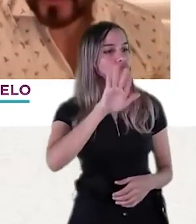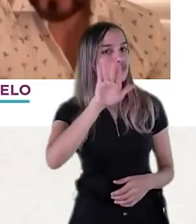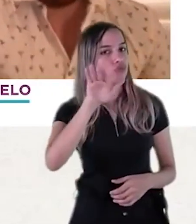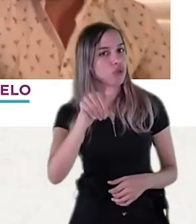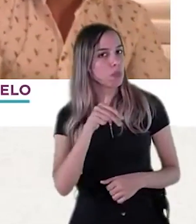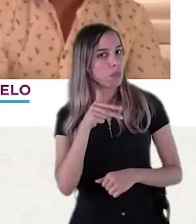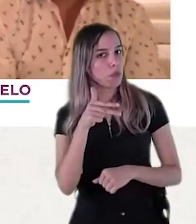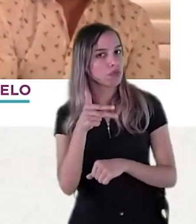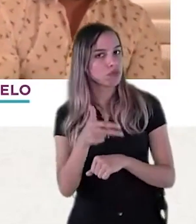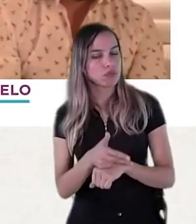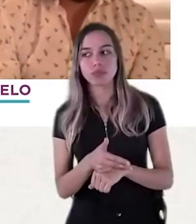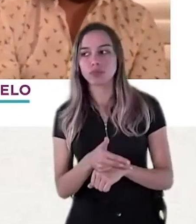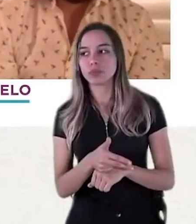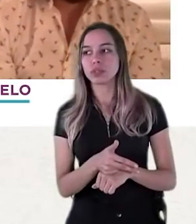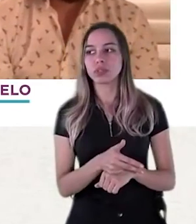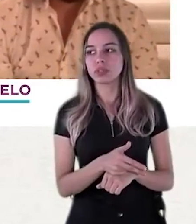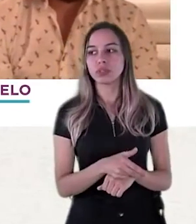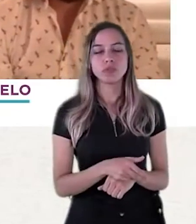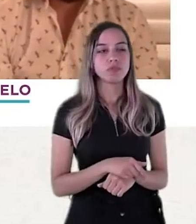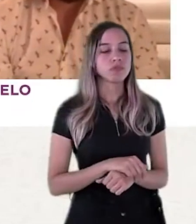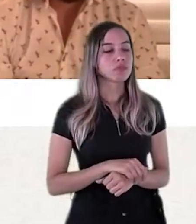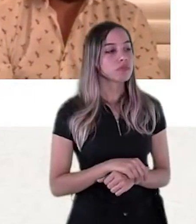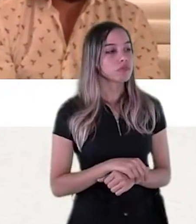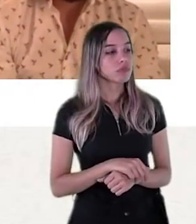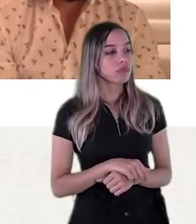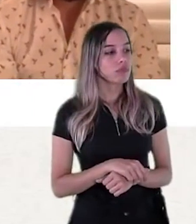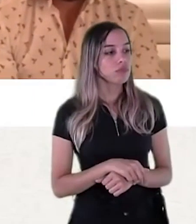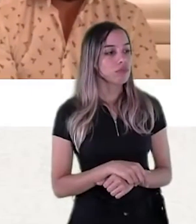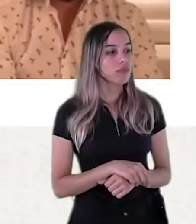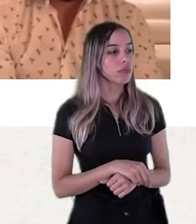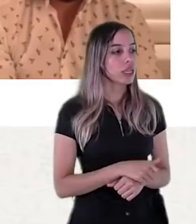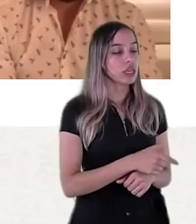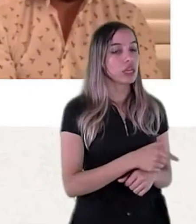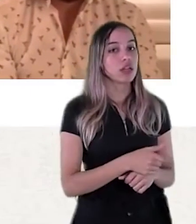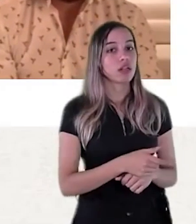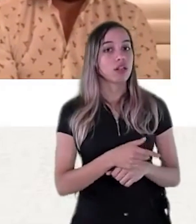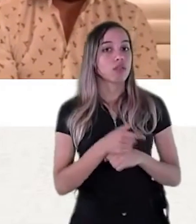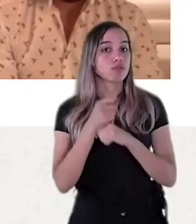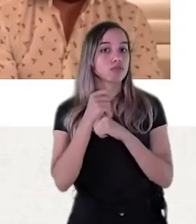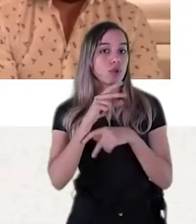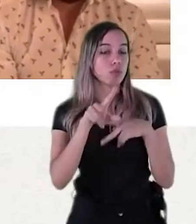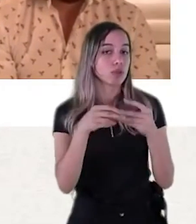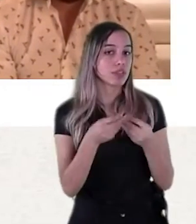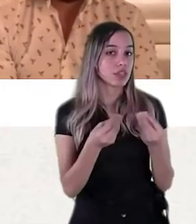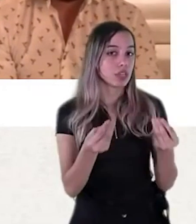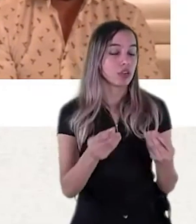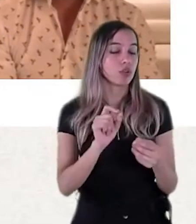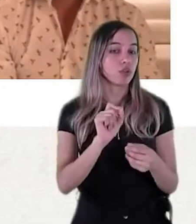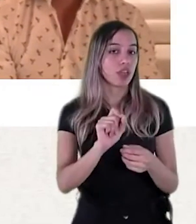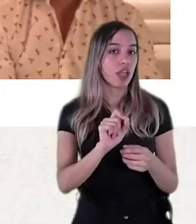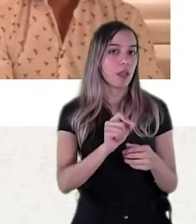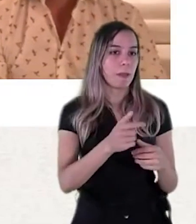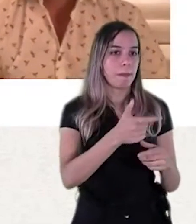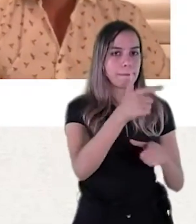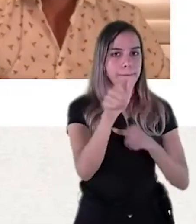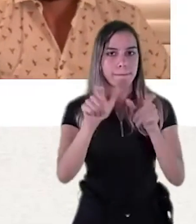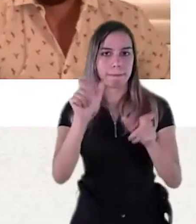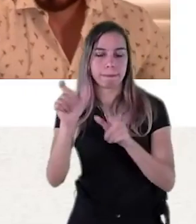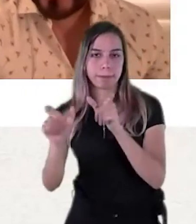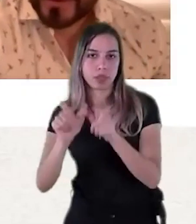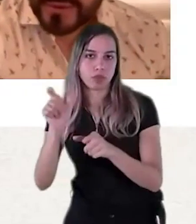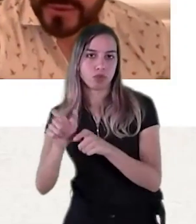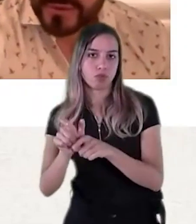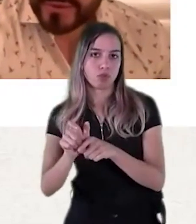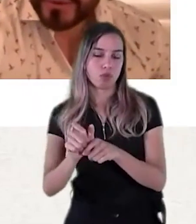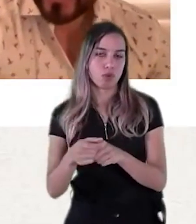dedicada aos cidadãos e cidadãs de Itabira. A gente fez um videozinho focado